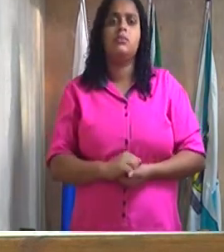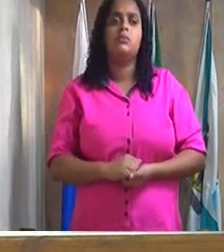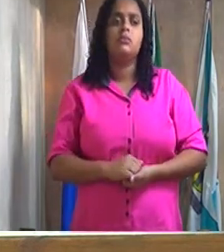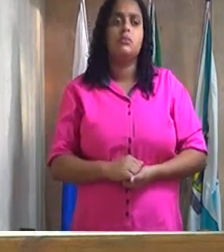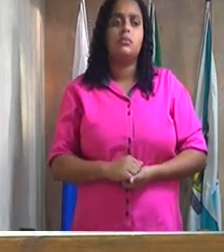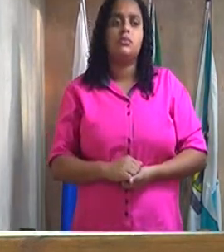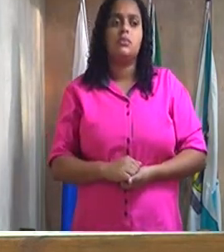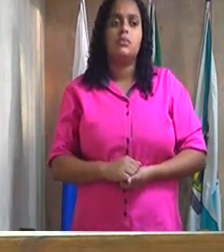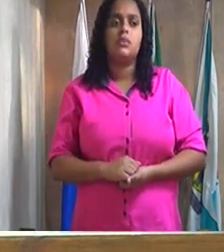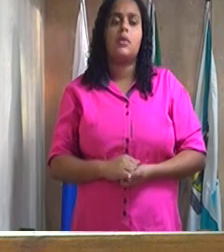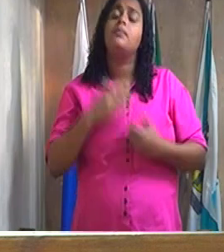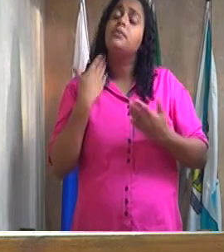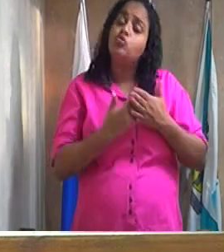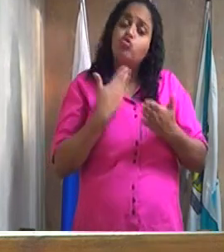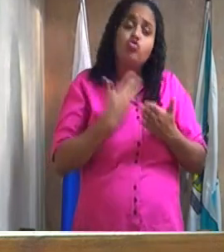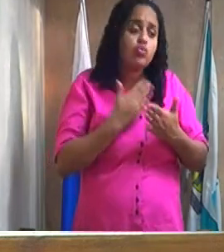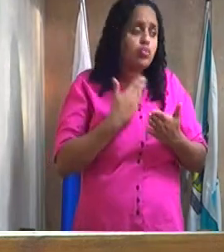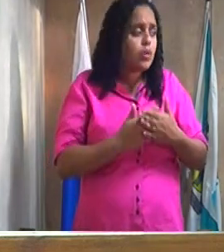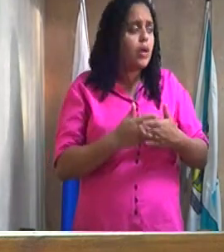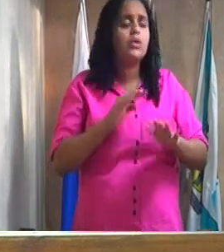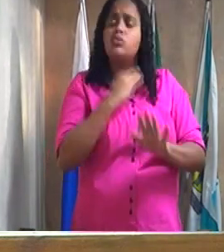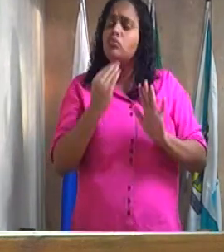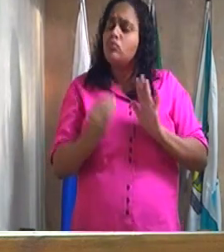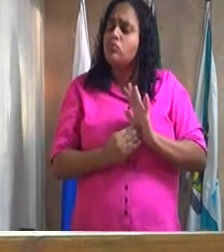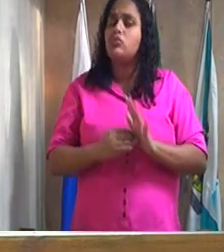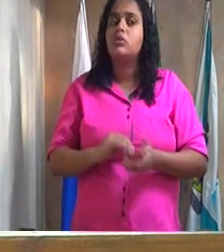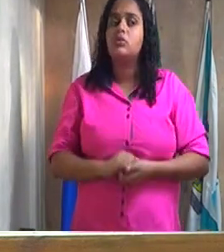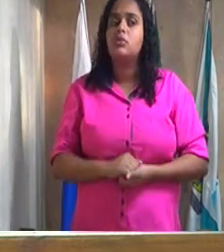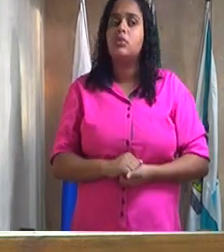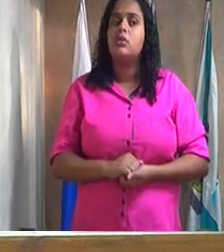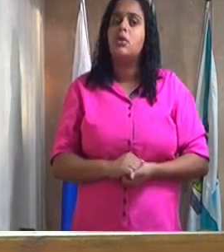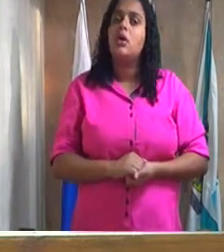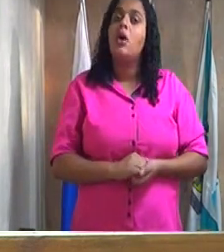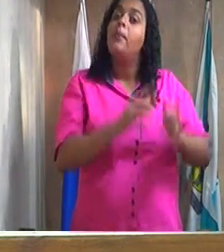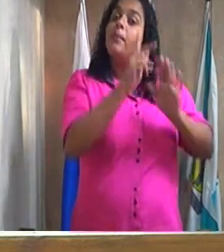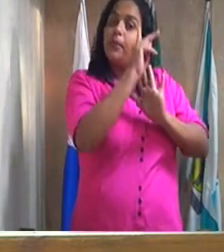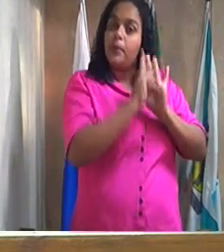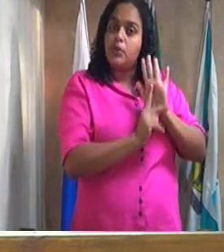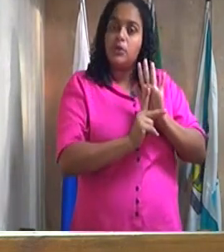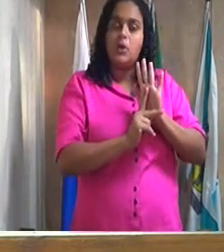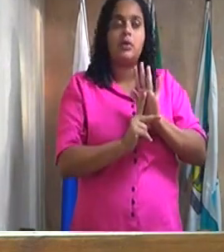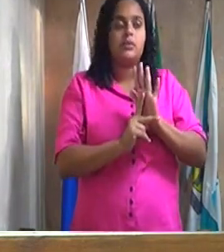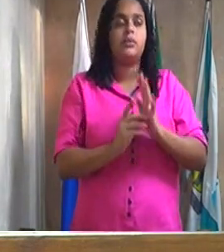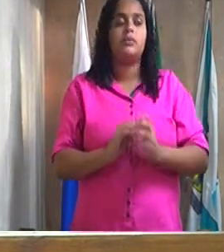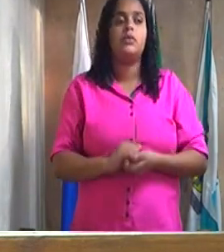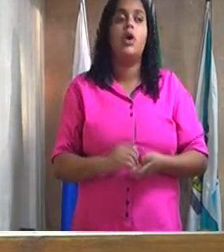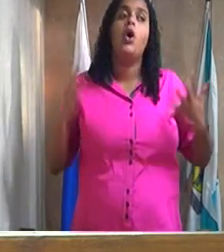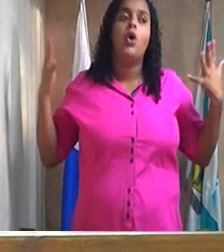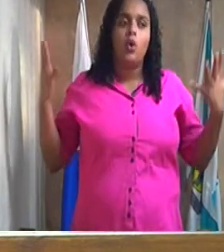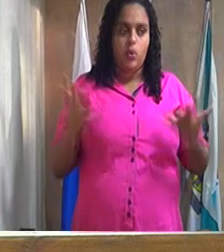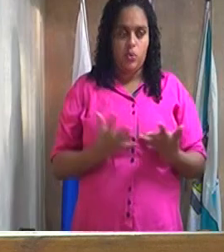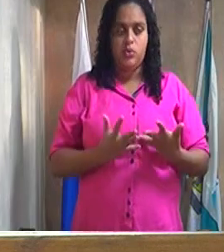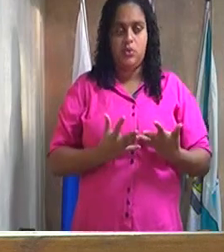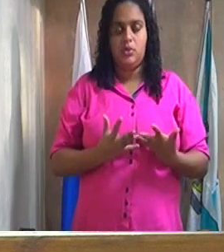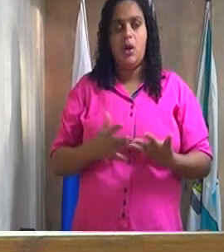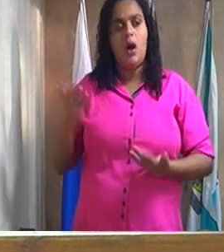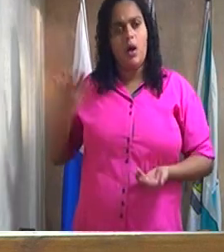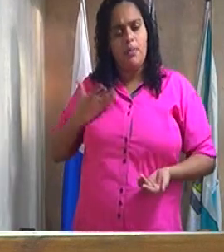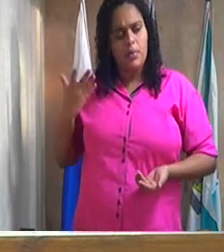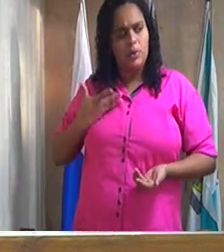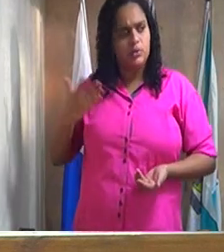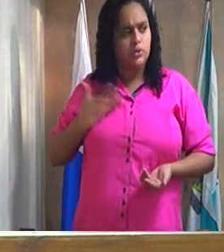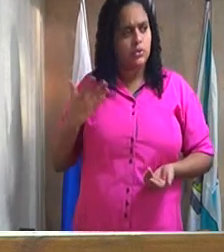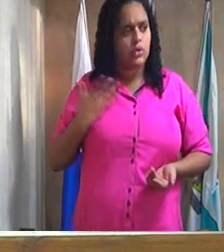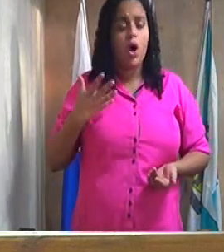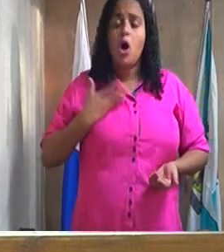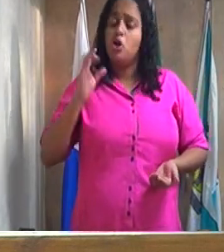para estudar a fundo se esse projeto era viável ou não. E ali hoje, meus amigos vereadores,